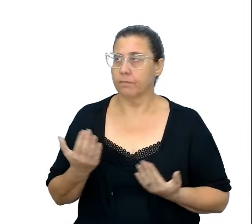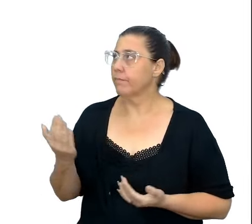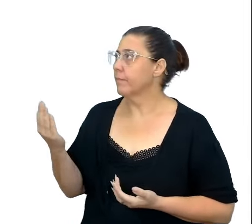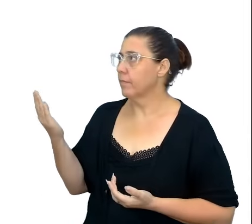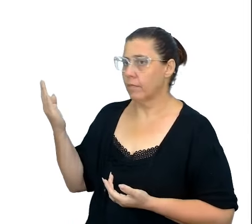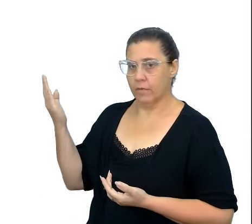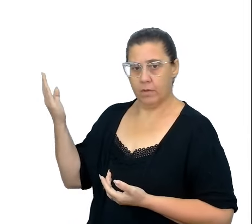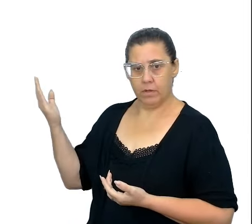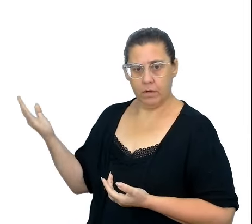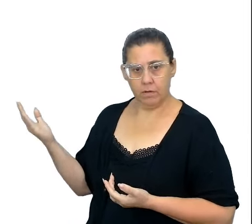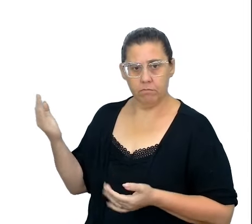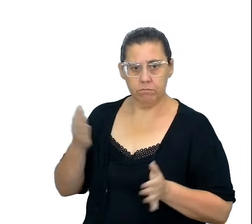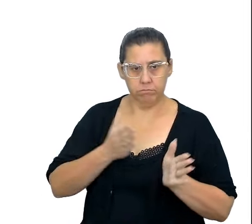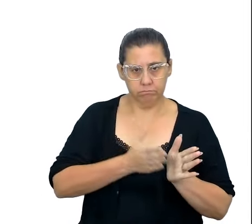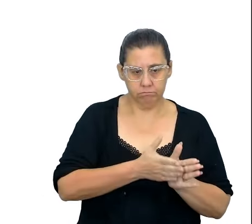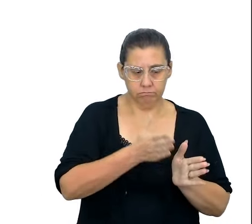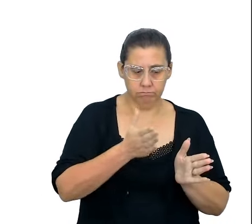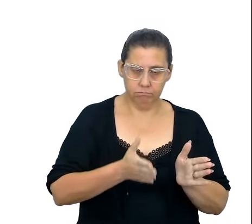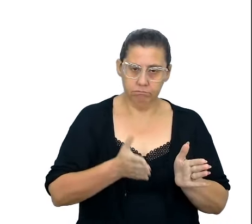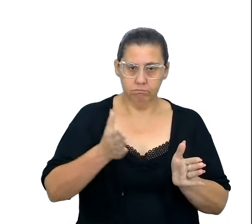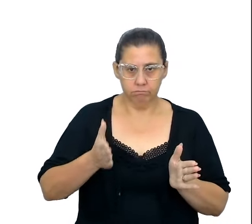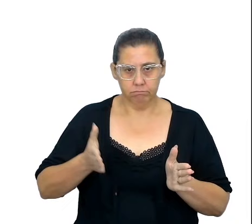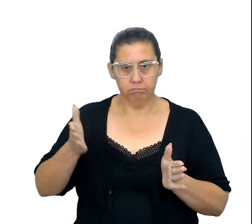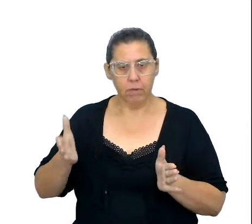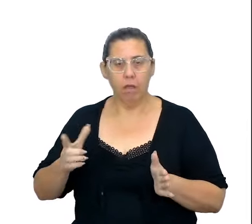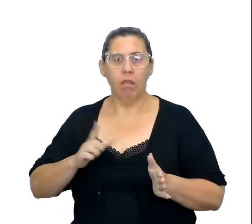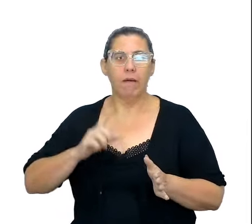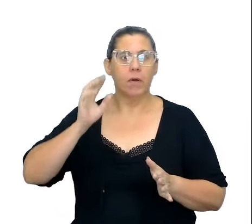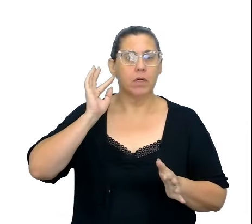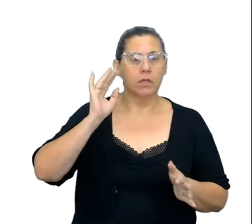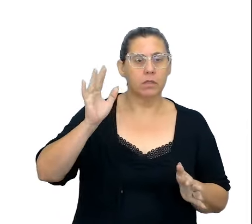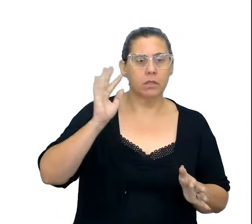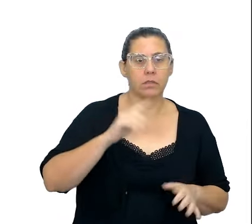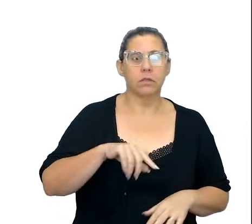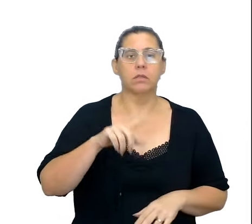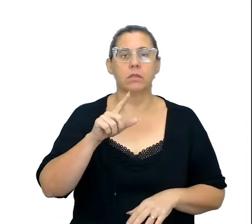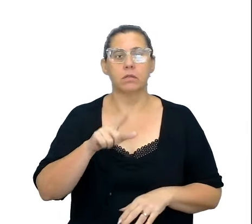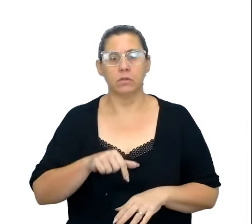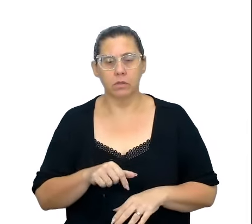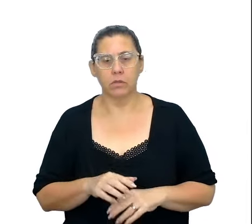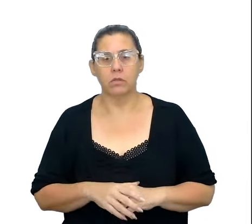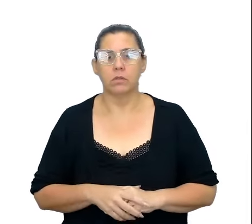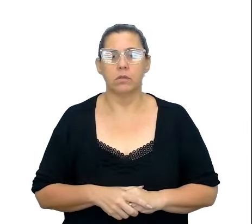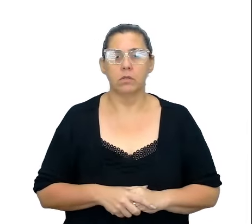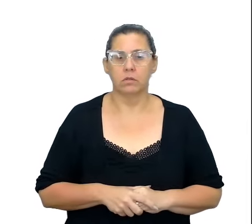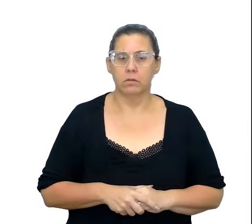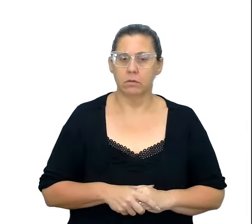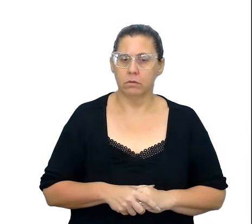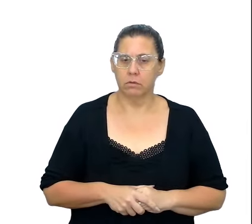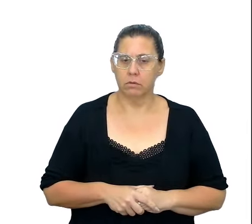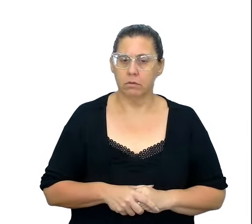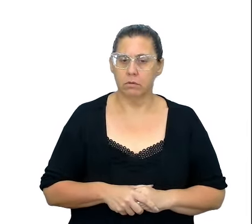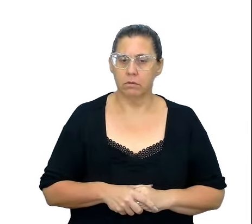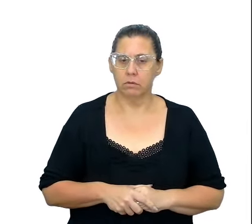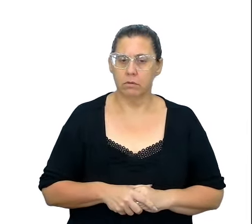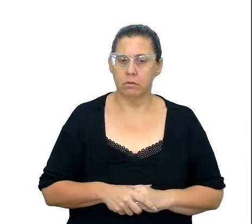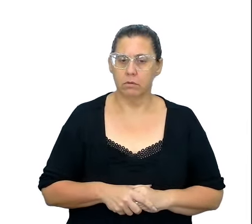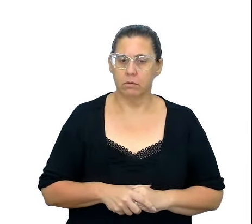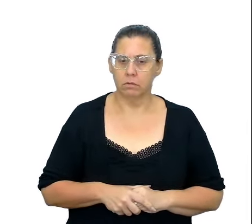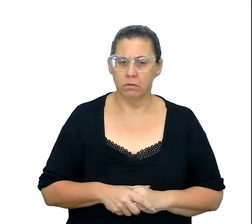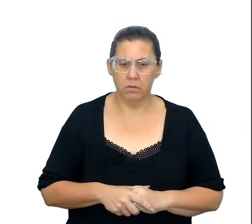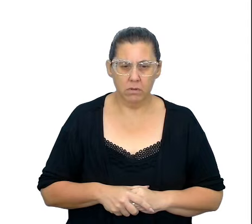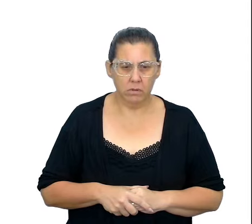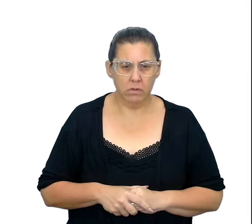formação de etapa, a gente tem alguns conceitos teóricos, né, que são aí de alguns autores conceituados, e podem, então, colocar para